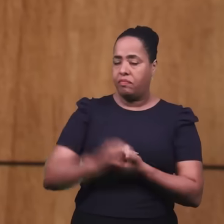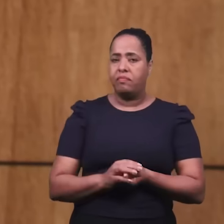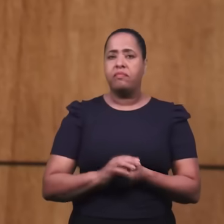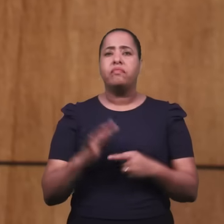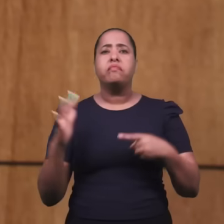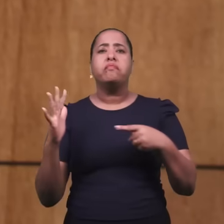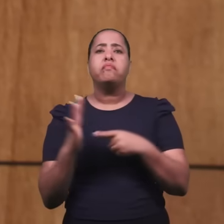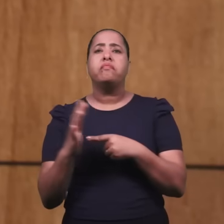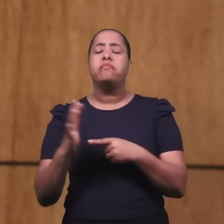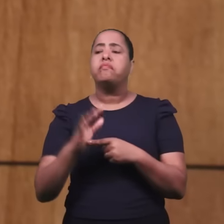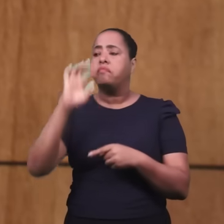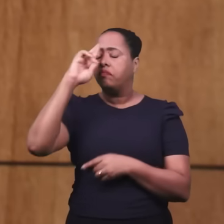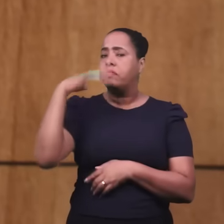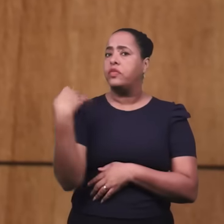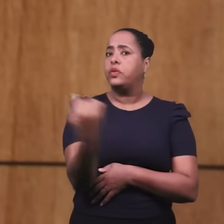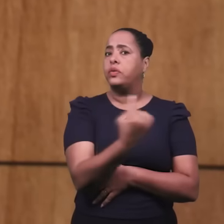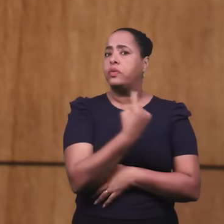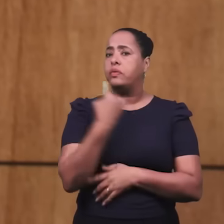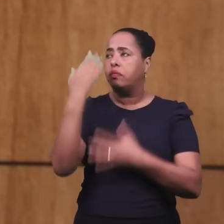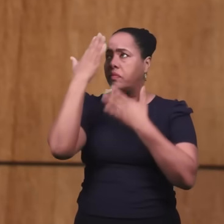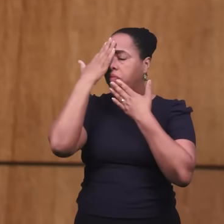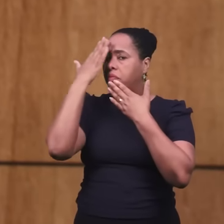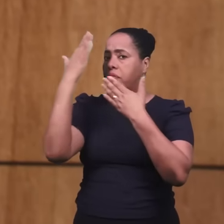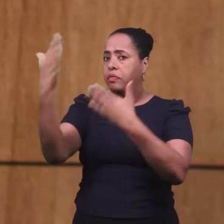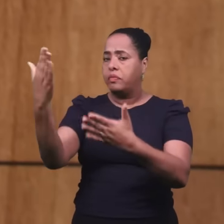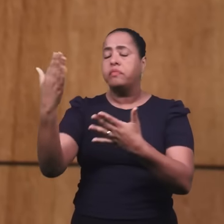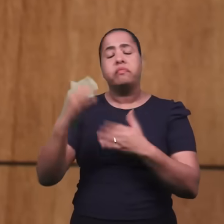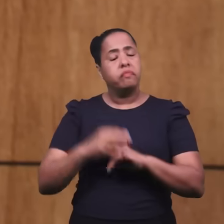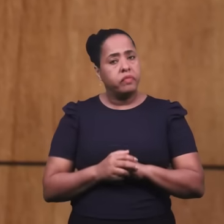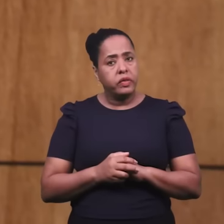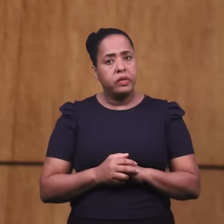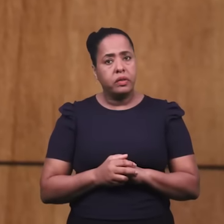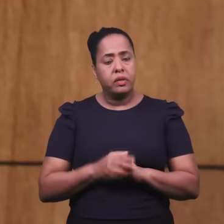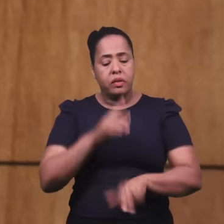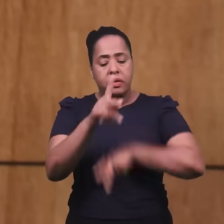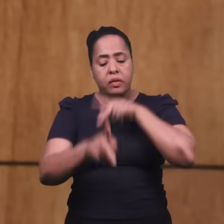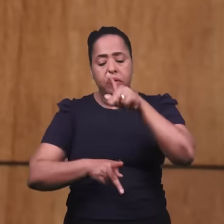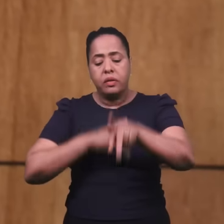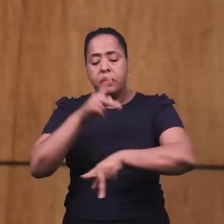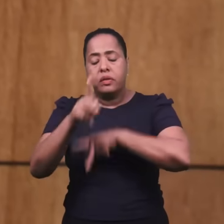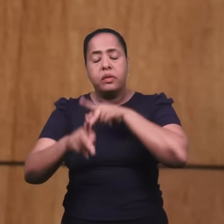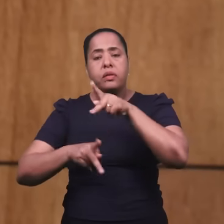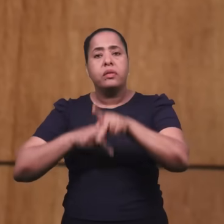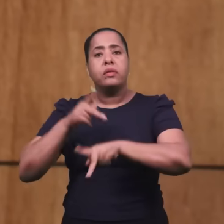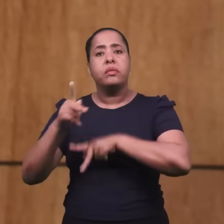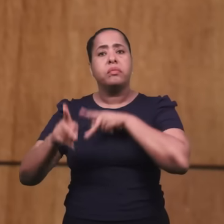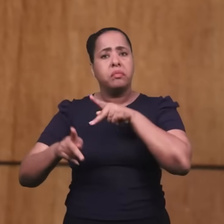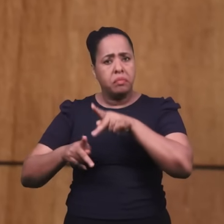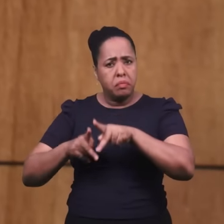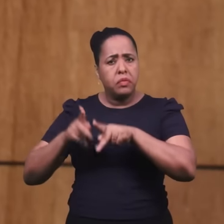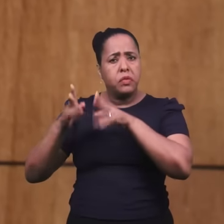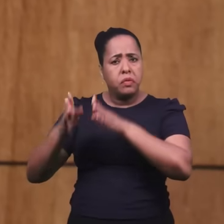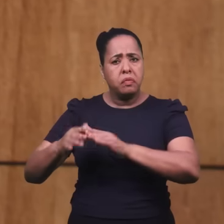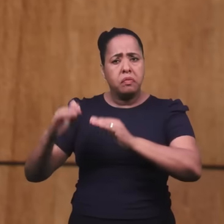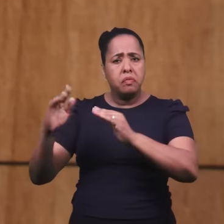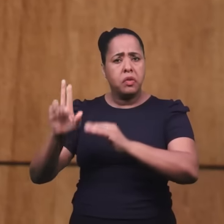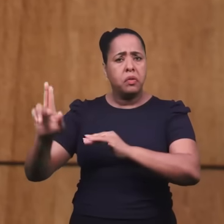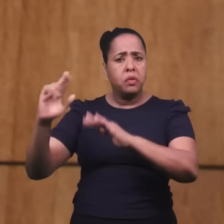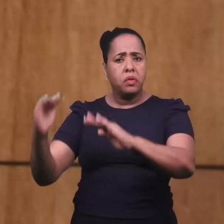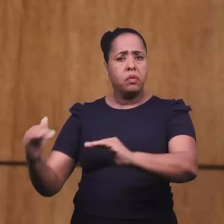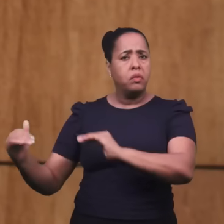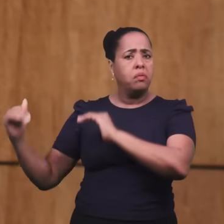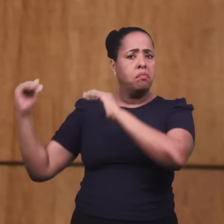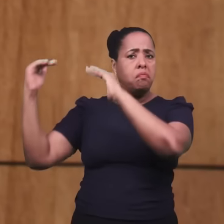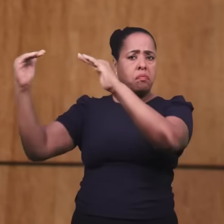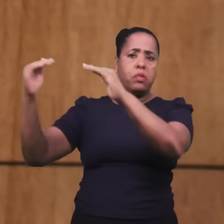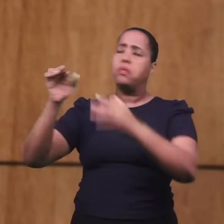te glorificamos, Senhor, nós bendizemos. A tua igreja, ela enaltece o teu nome